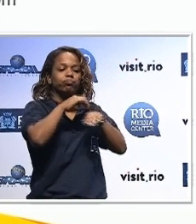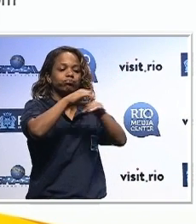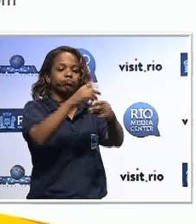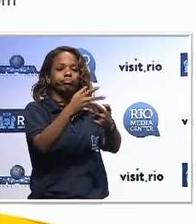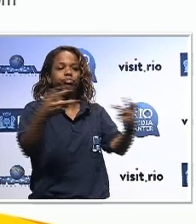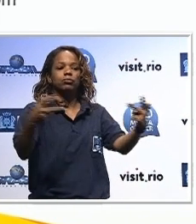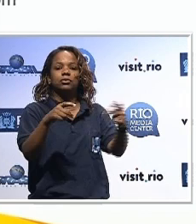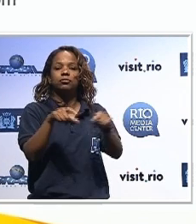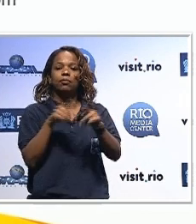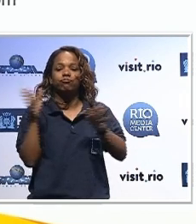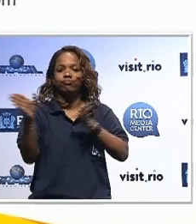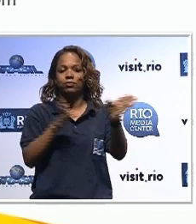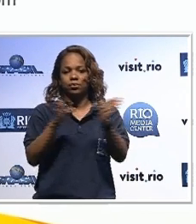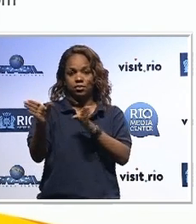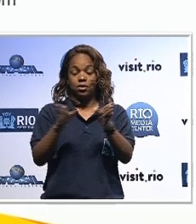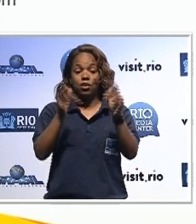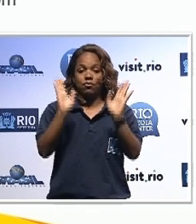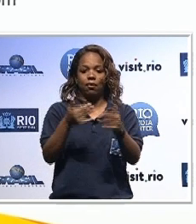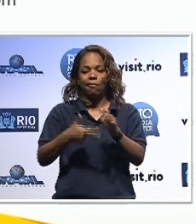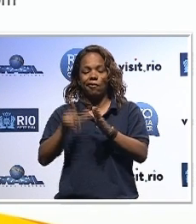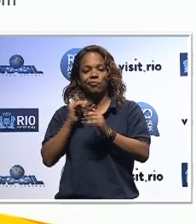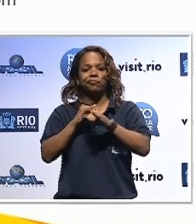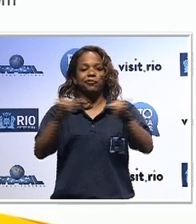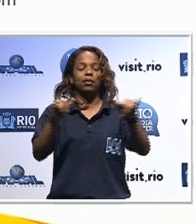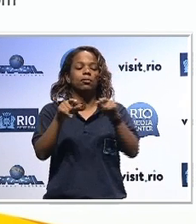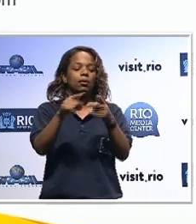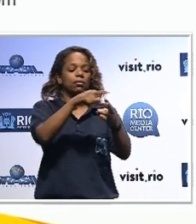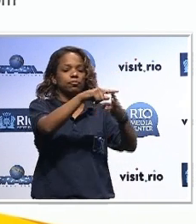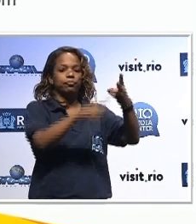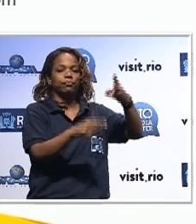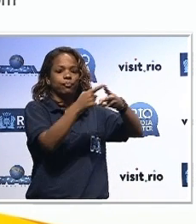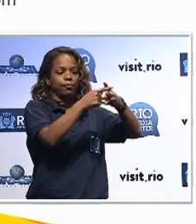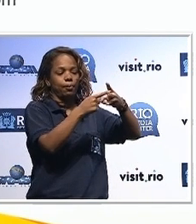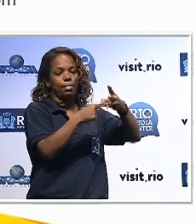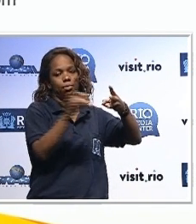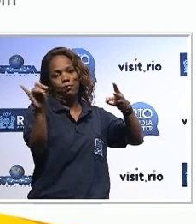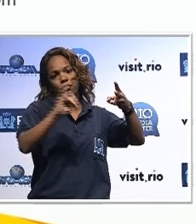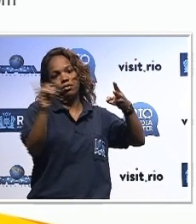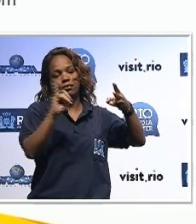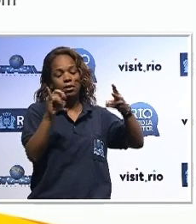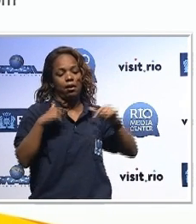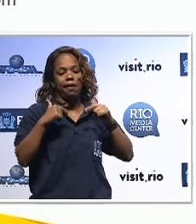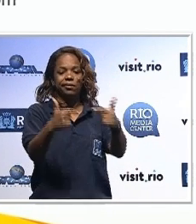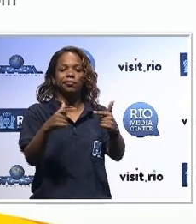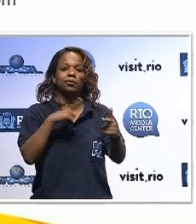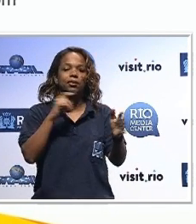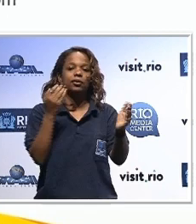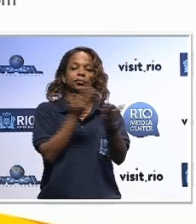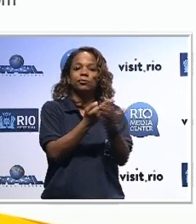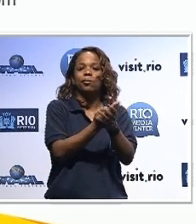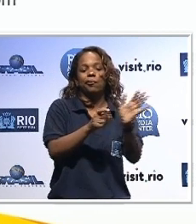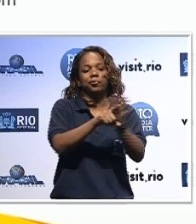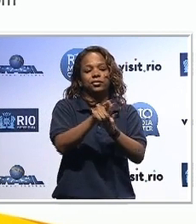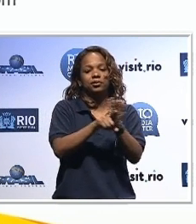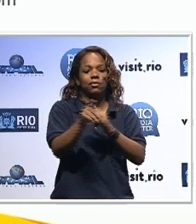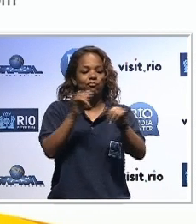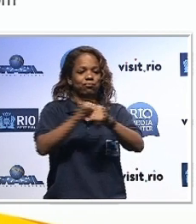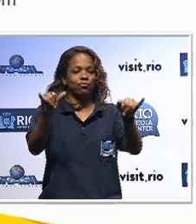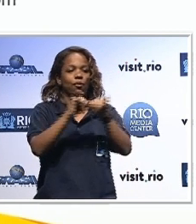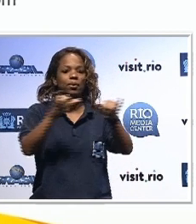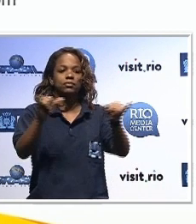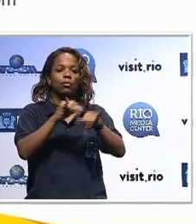Acessível, como o ministro já colocou. Ele tem 3 eixos de ação, que é estudos e pesquisas, informações